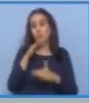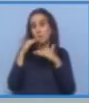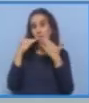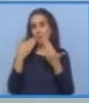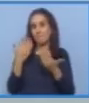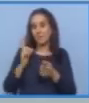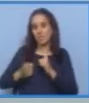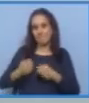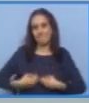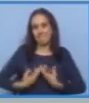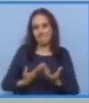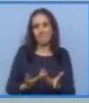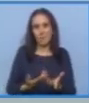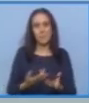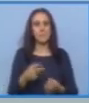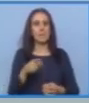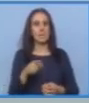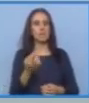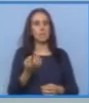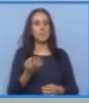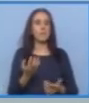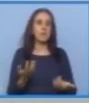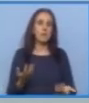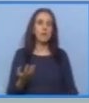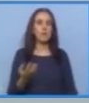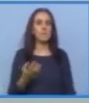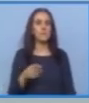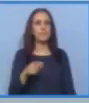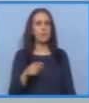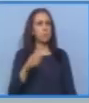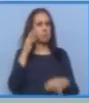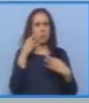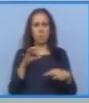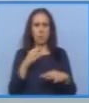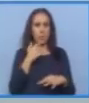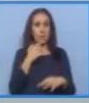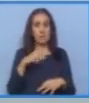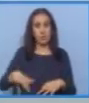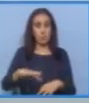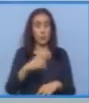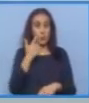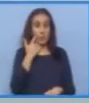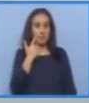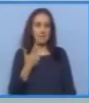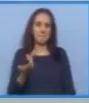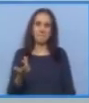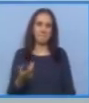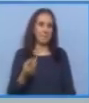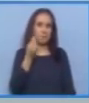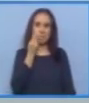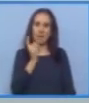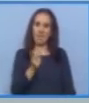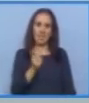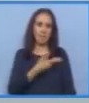não é? Teve esse lado. Portanto, foi muito normal. Para quem conhece aquele espaço, era a forma